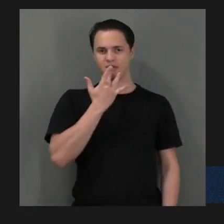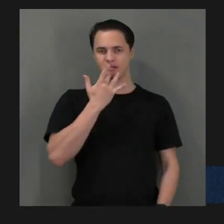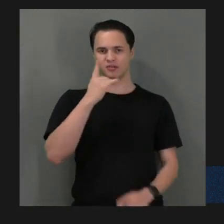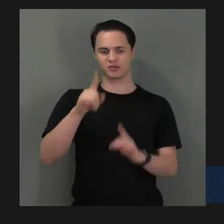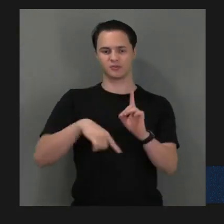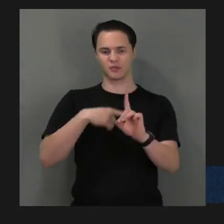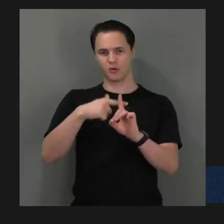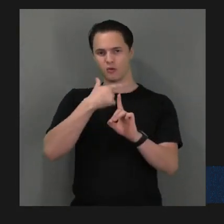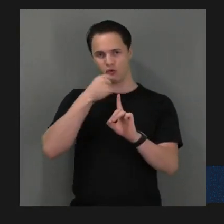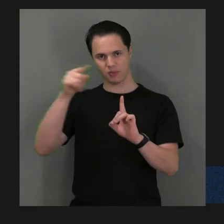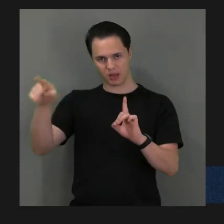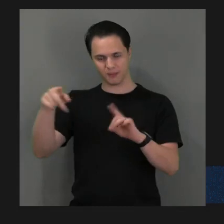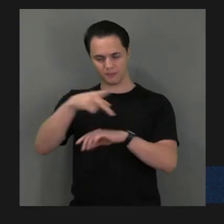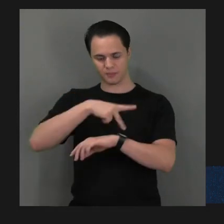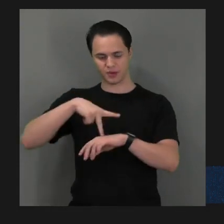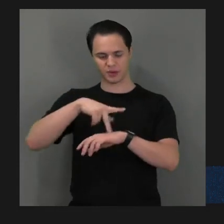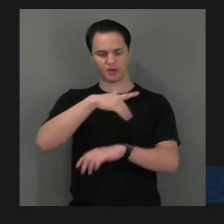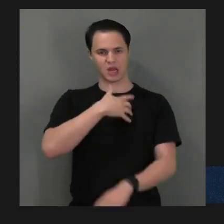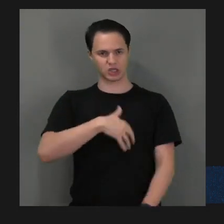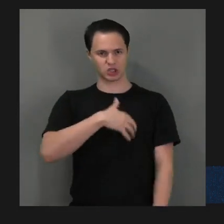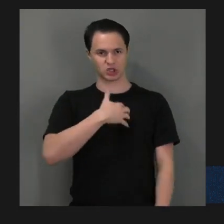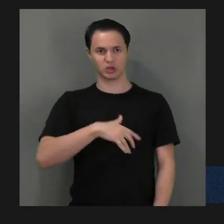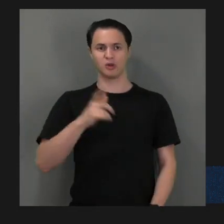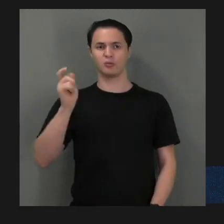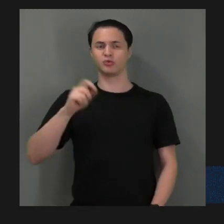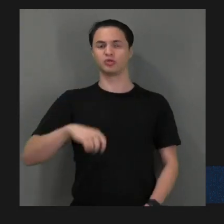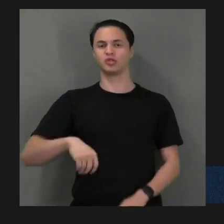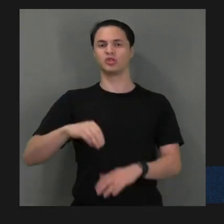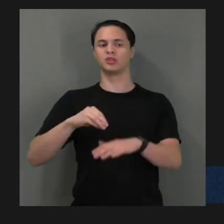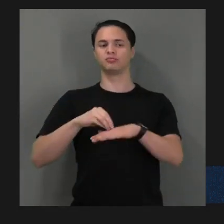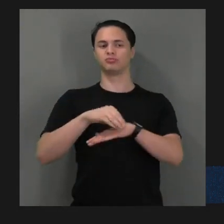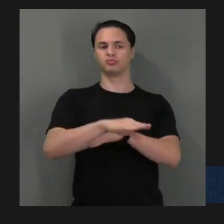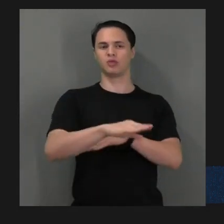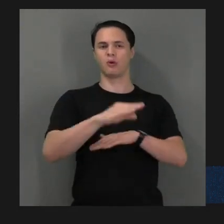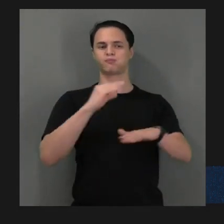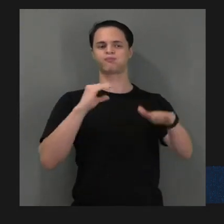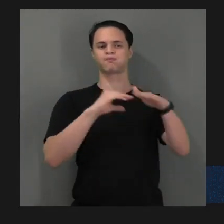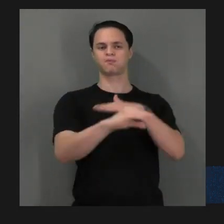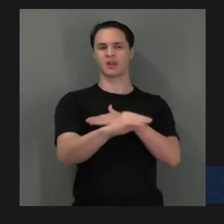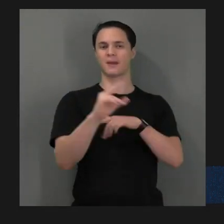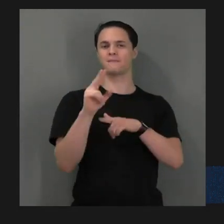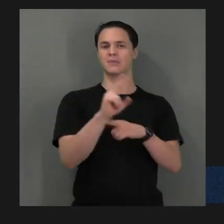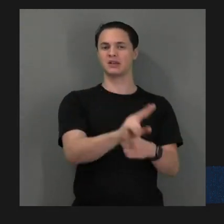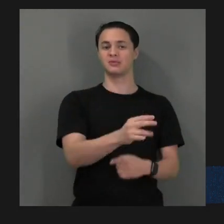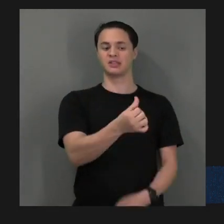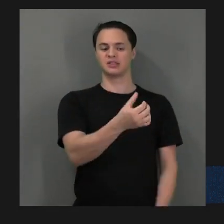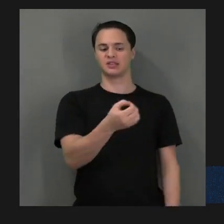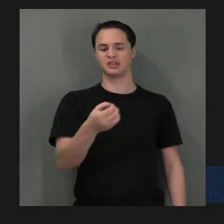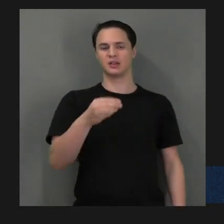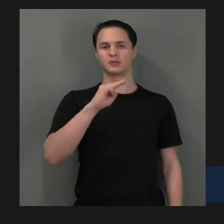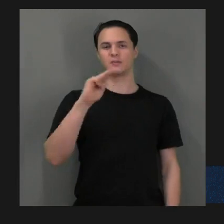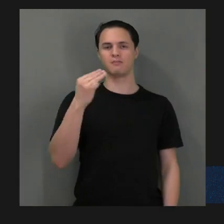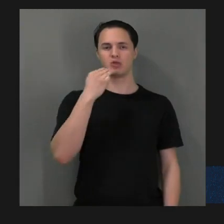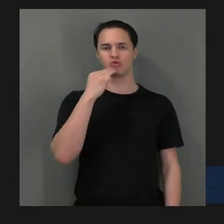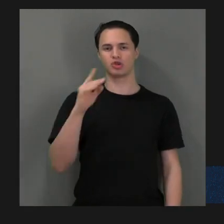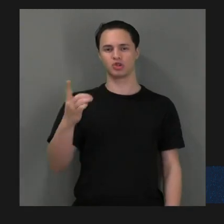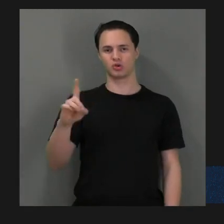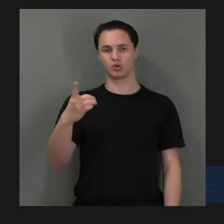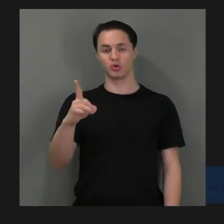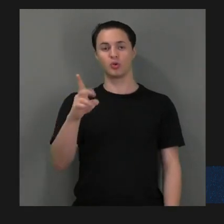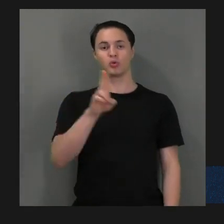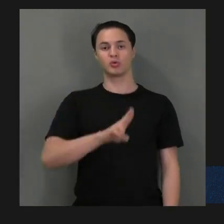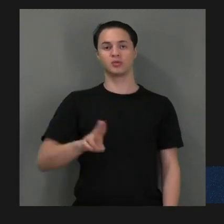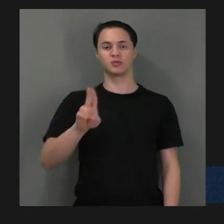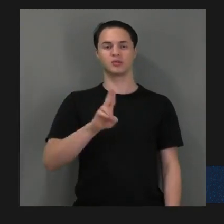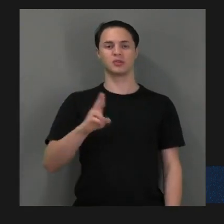Massa, da Argentina, para encaminhar outro empréstimo de US$ 600 milhões, através do